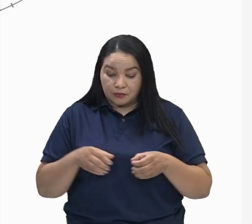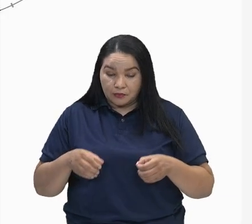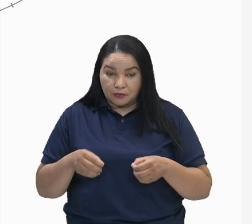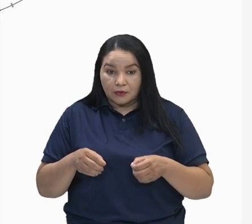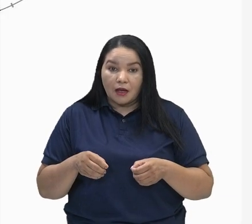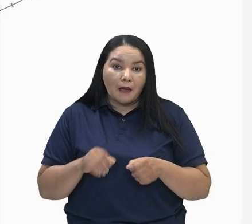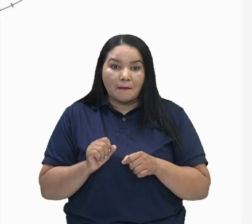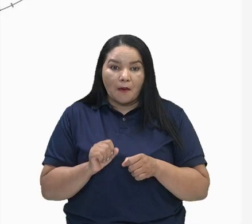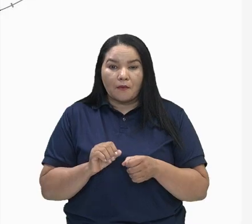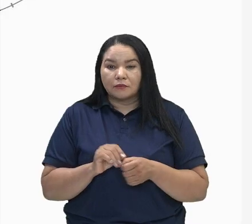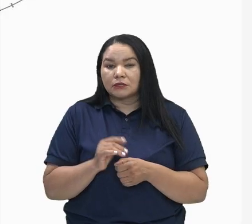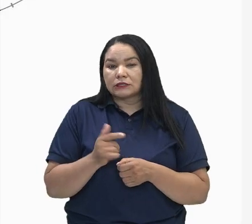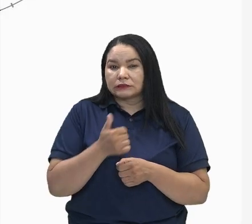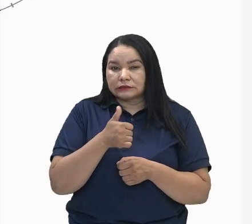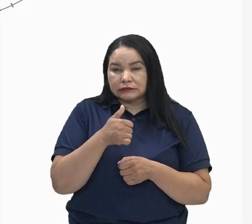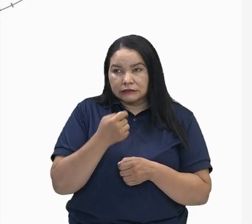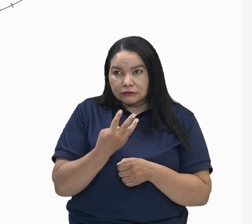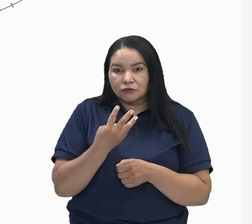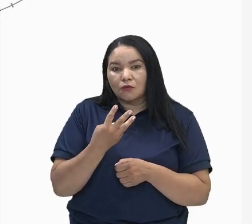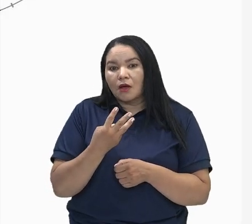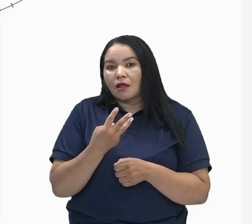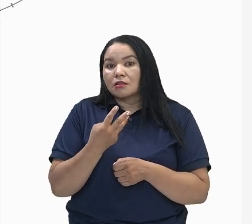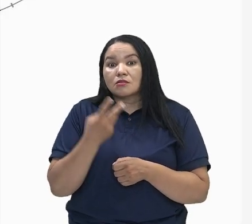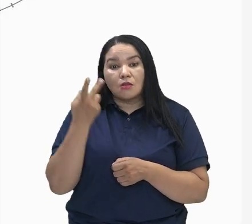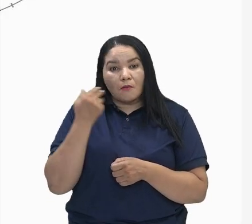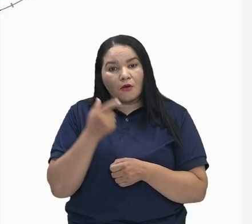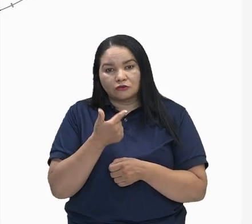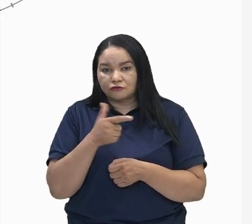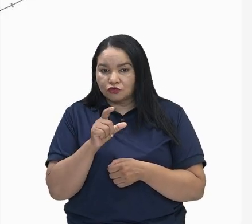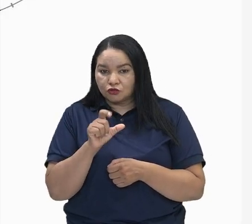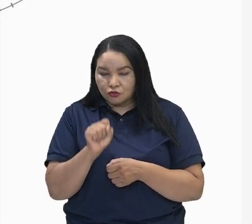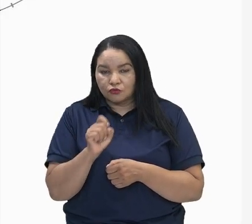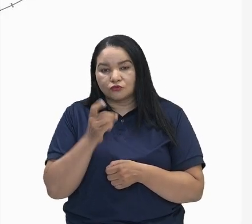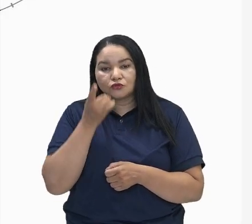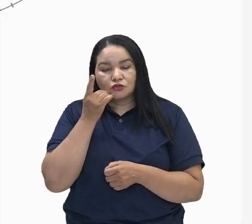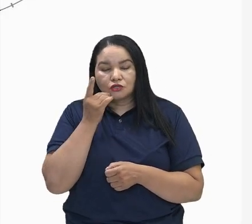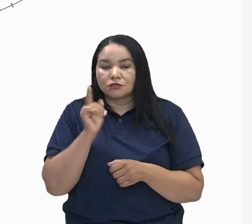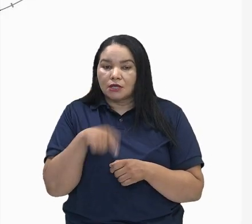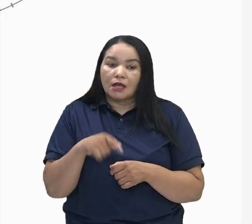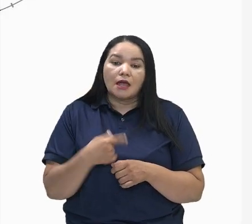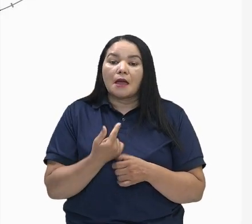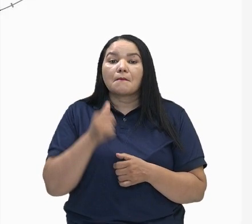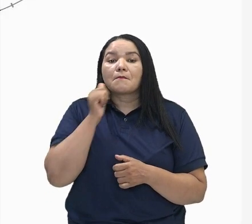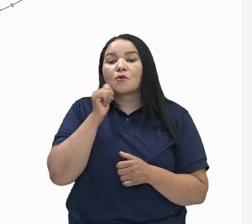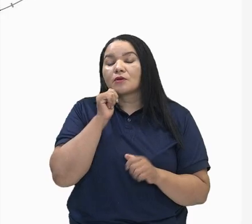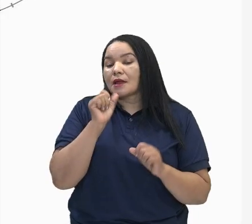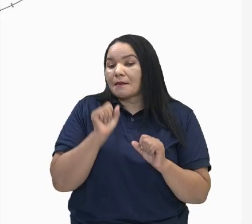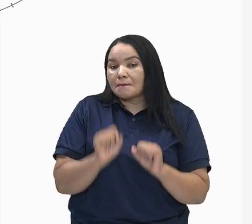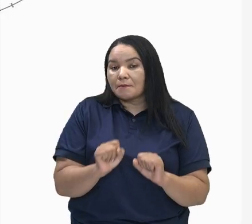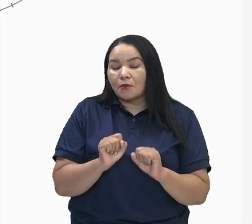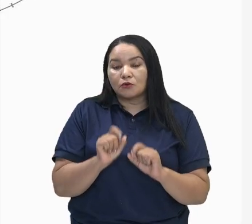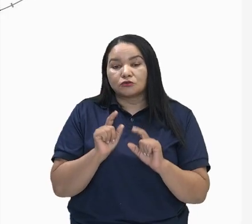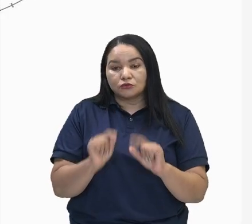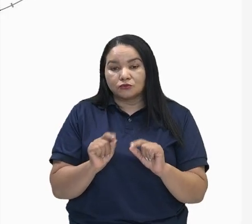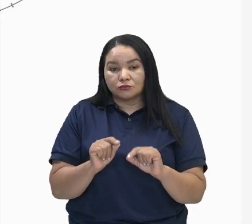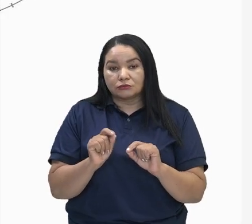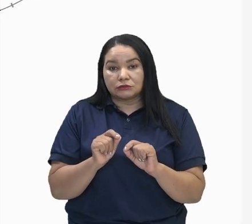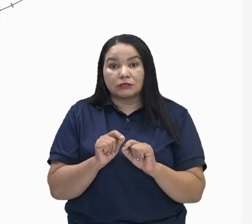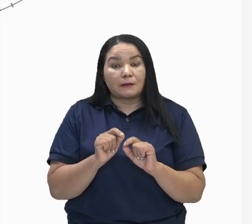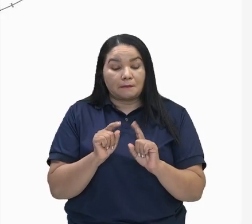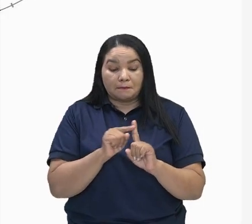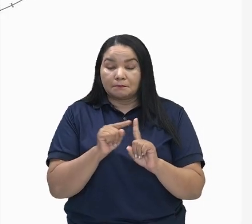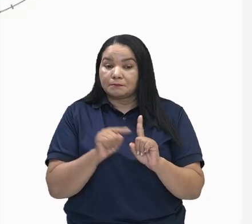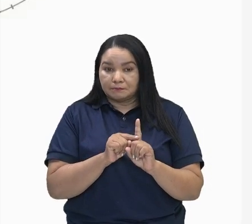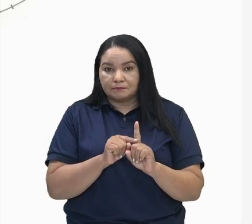menstrual normal, né, de 28 dias, é o de maior fertilidade da mulher. Então, a gente está vendo aí, olha,